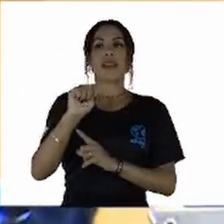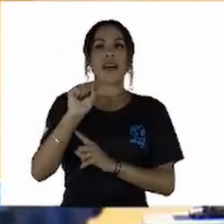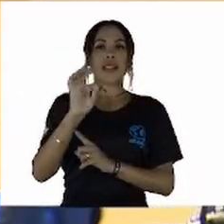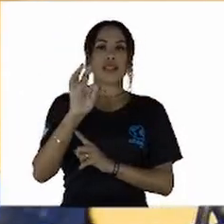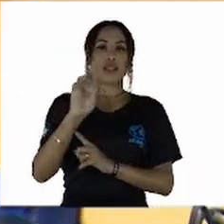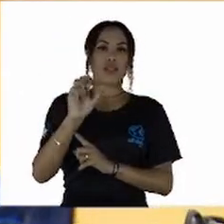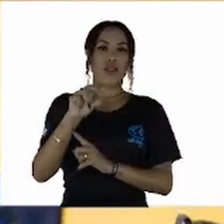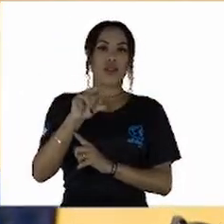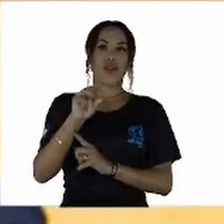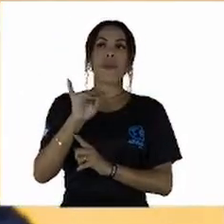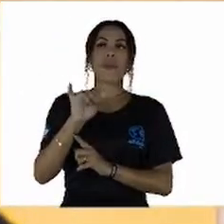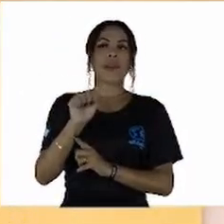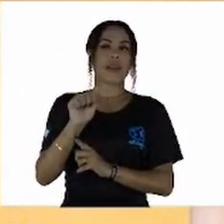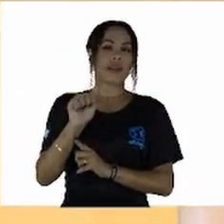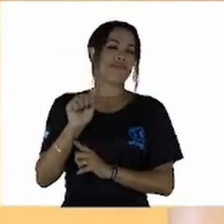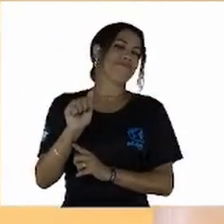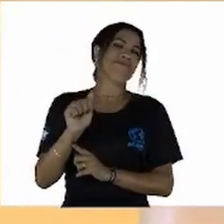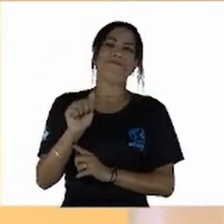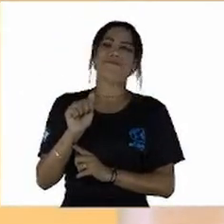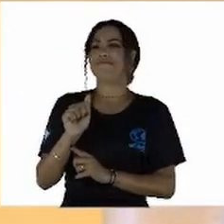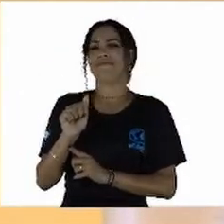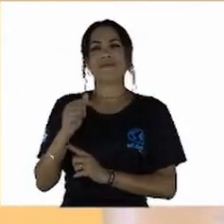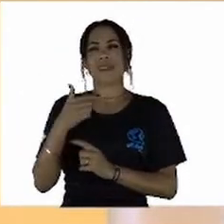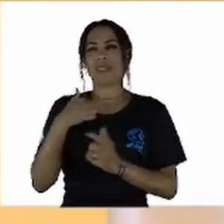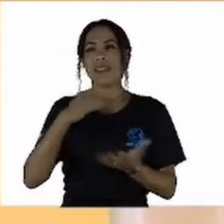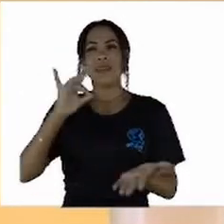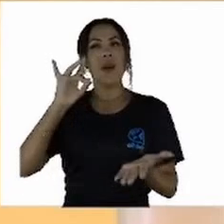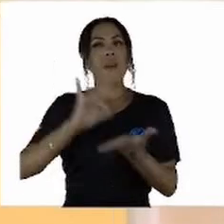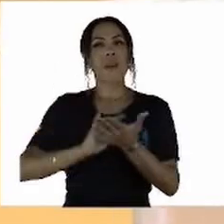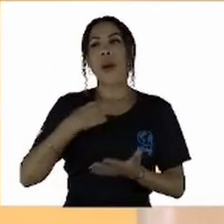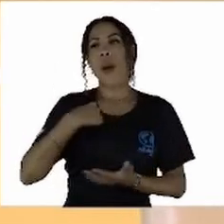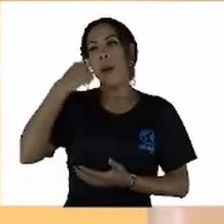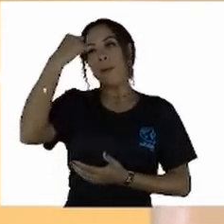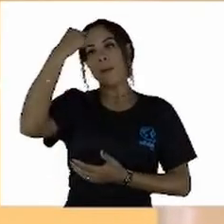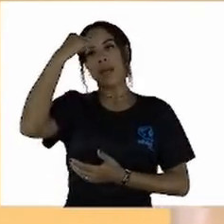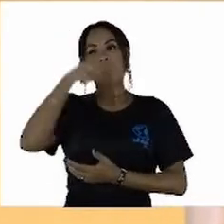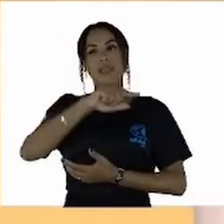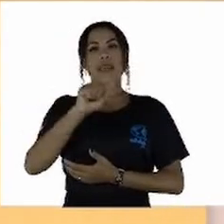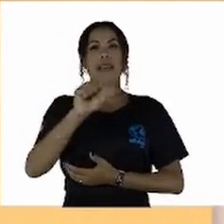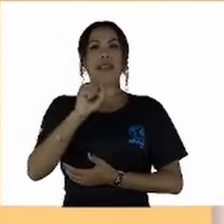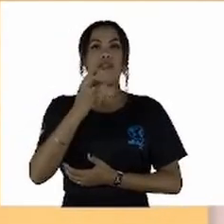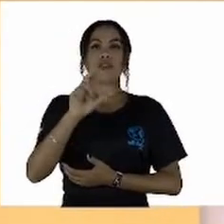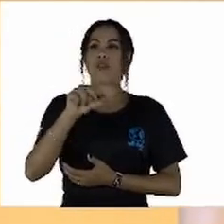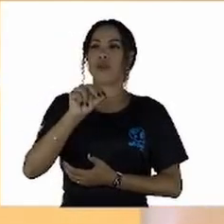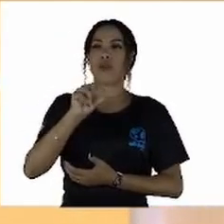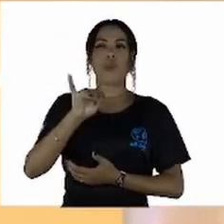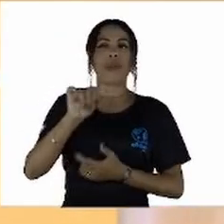gastronomia. Gastronomia, sem dúvida. Eu falei, não tenho dúvida, que gastronomia...